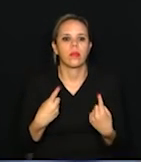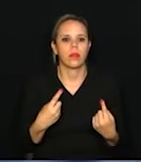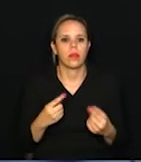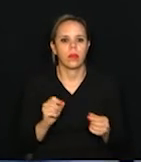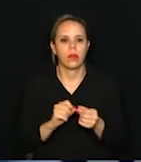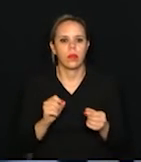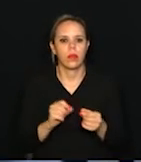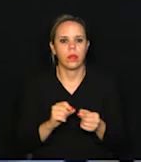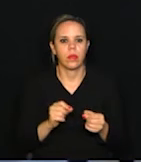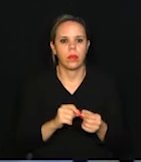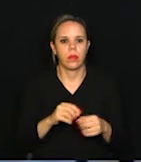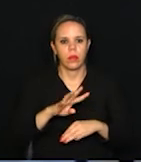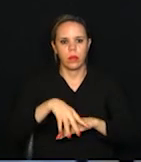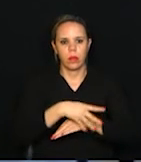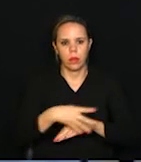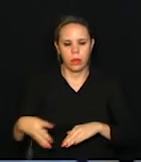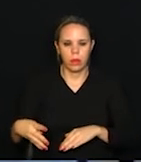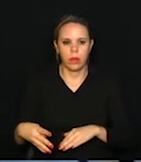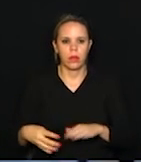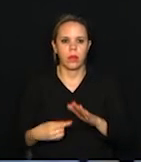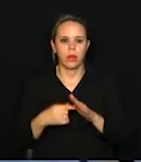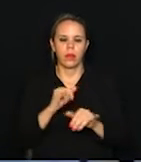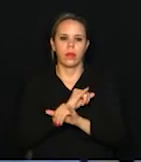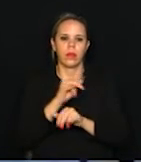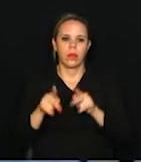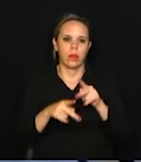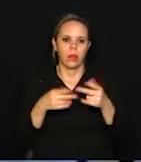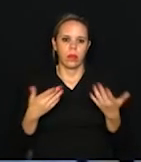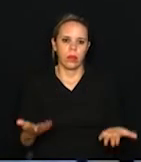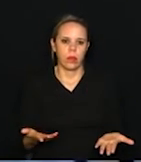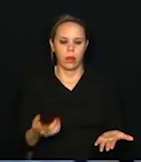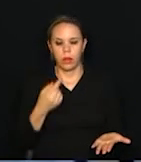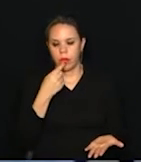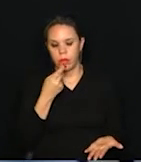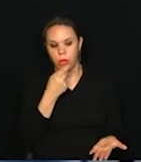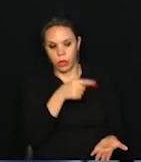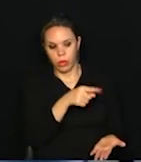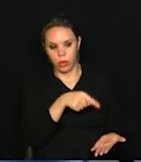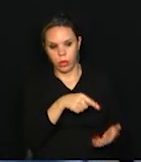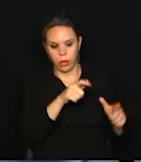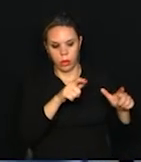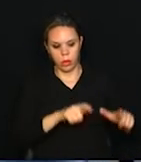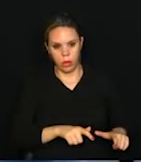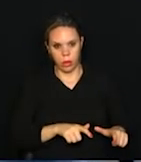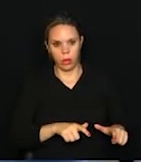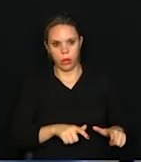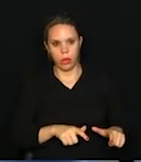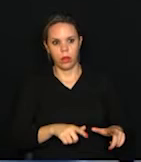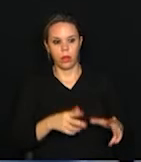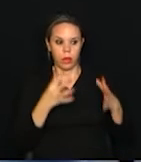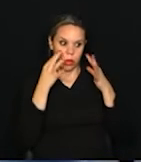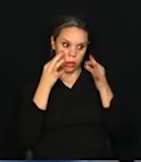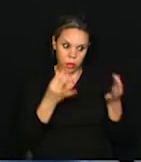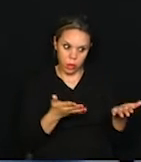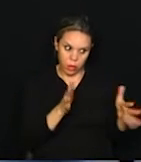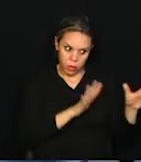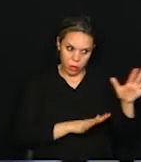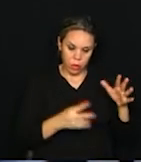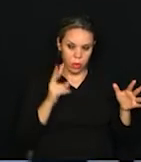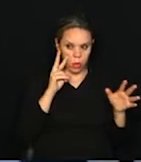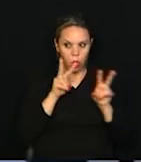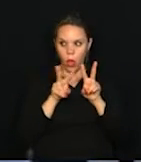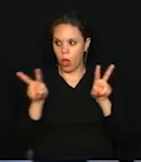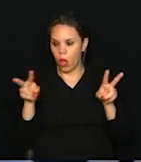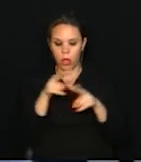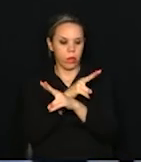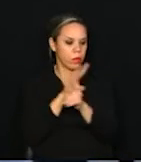fazer faixas de advertência para a população, para dizer, olha, você está numa zona que merece atenção, olhe para os dois lados, enfim, ver